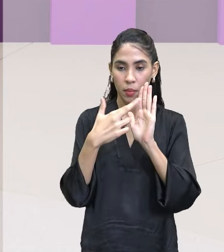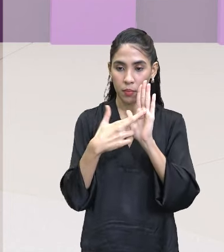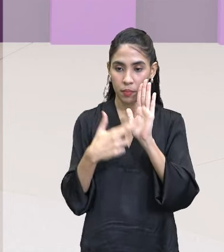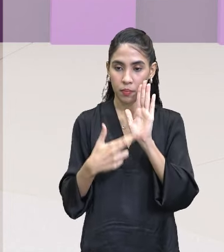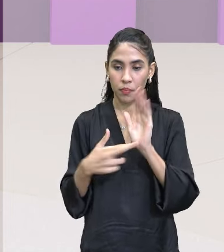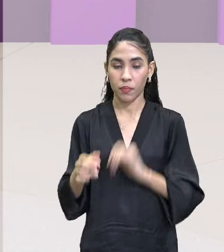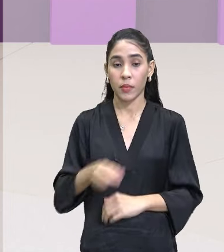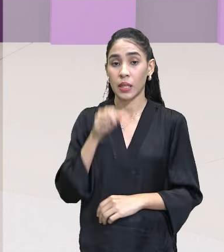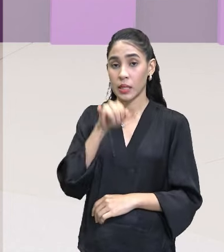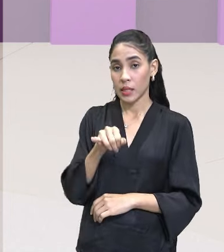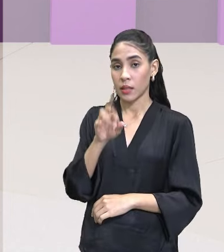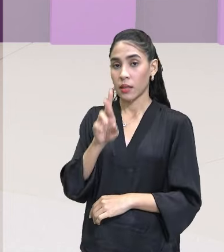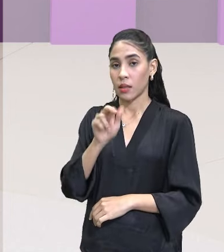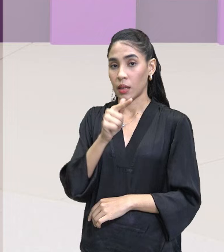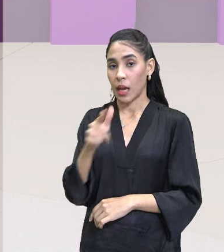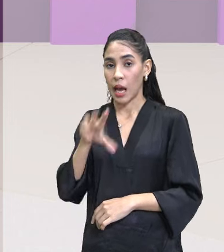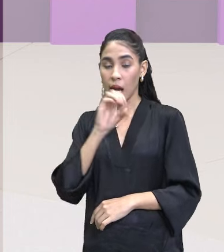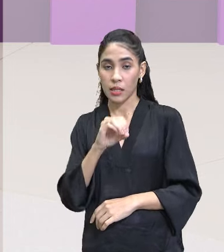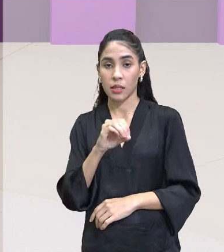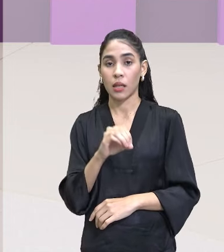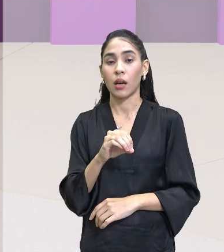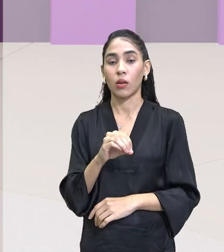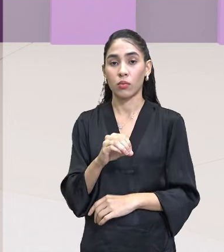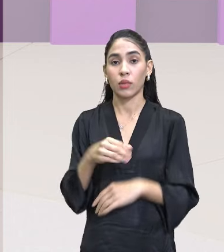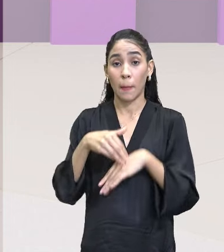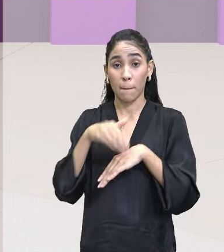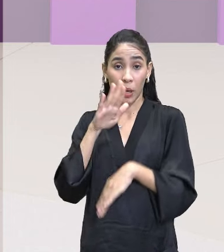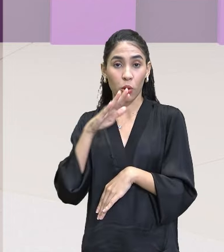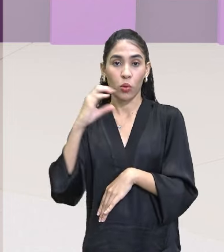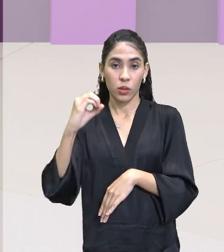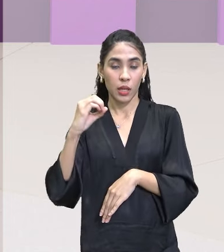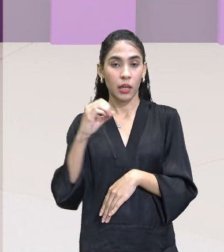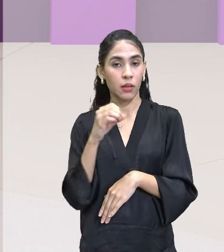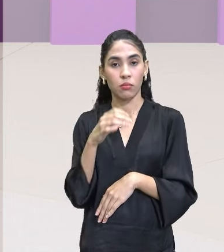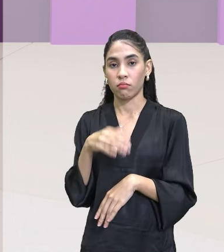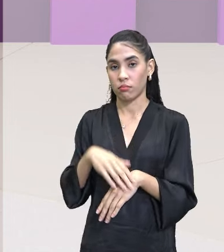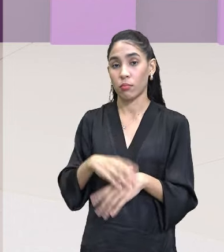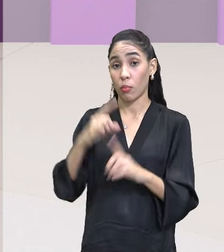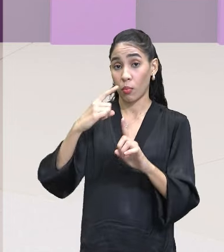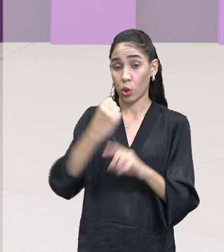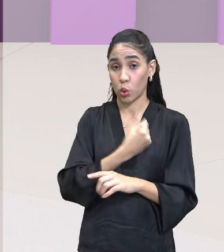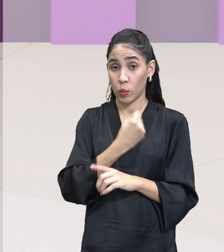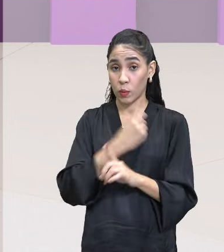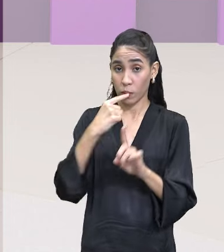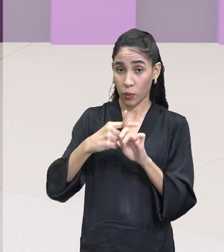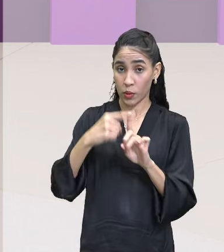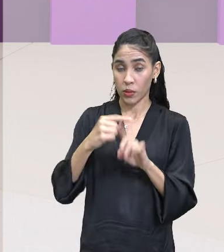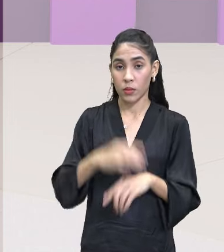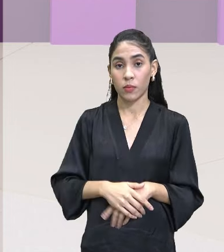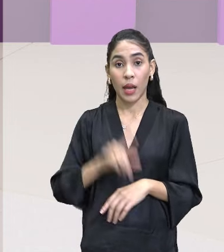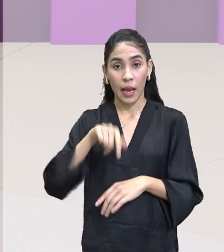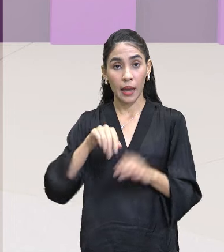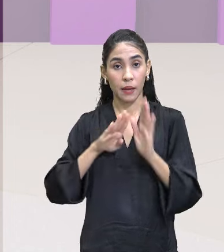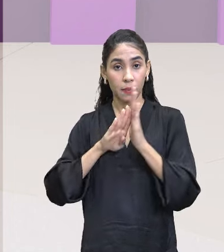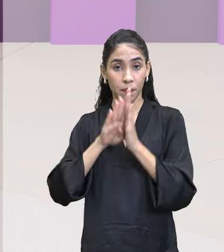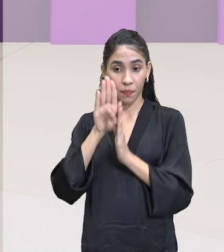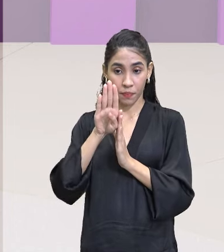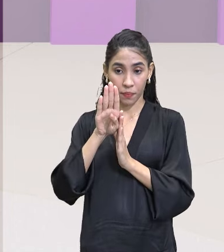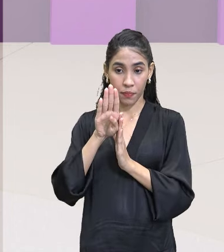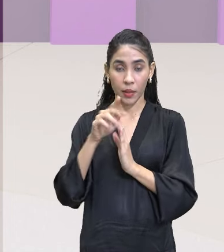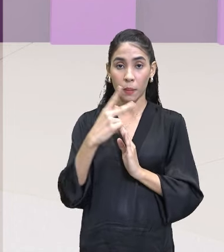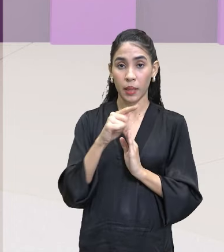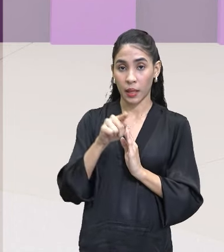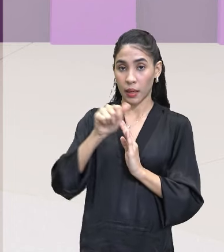Quando a razão é maior que 0, ou seja, quando ela é um valor positivo, ela é uma PA o quê? Crescente. Os valores